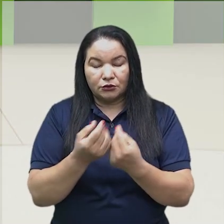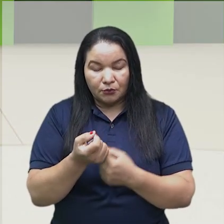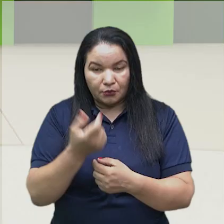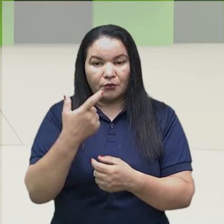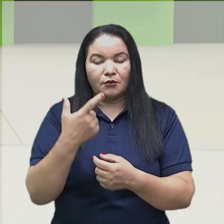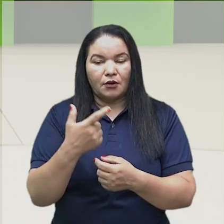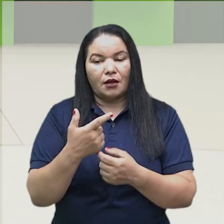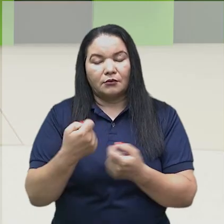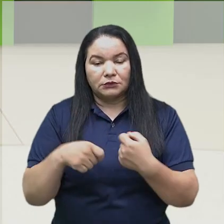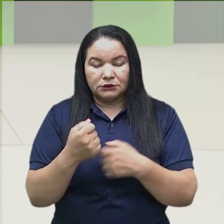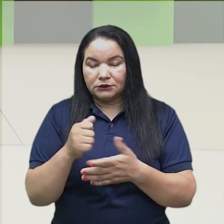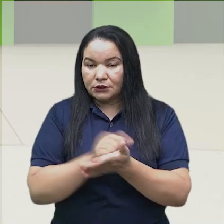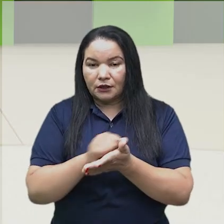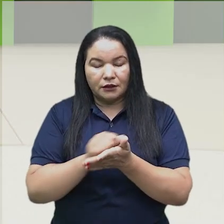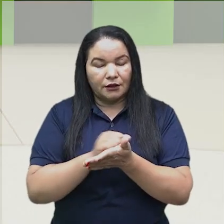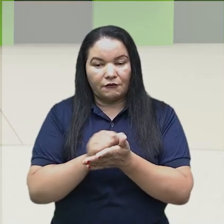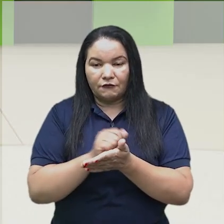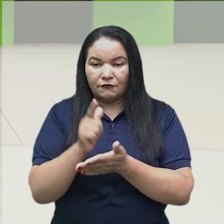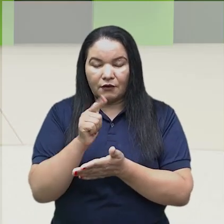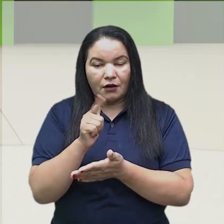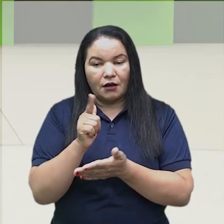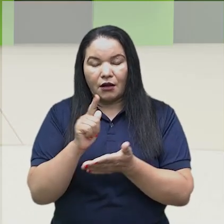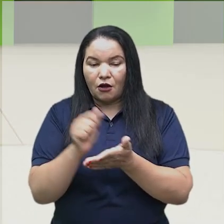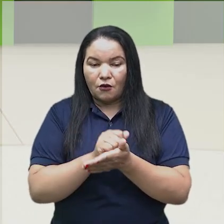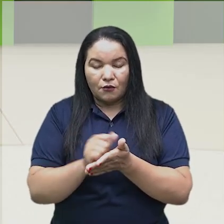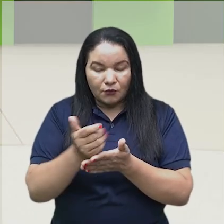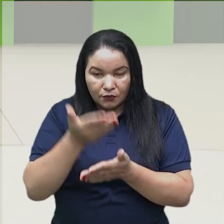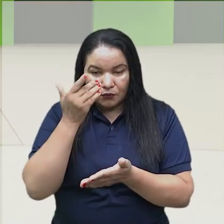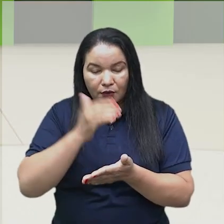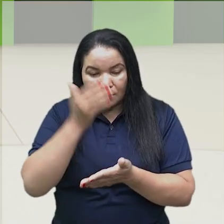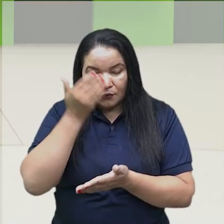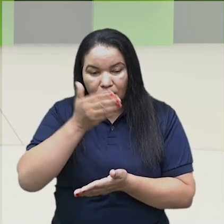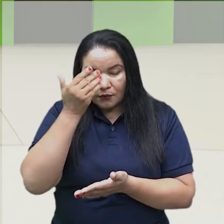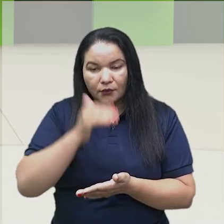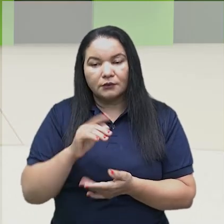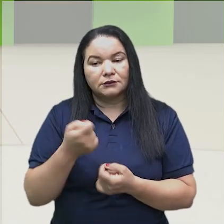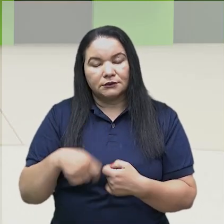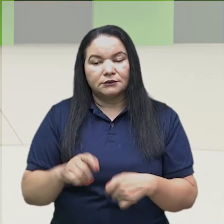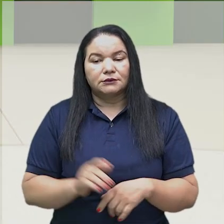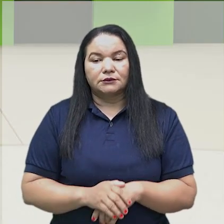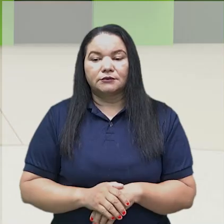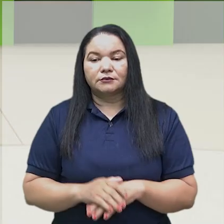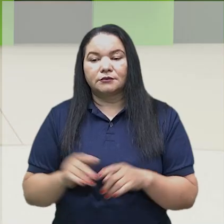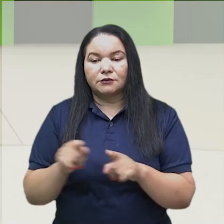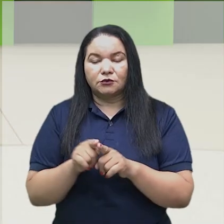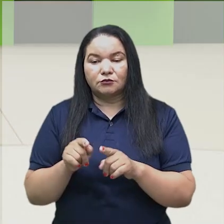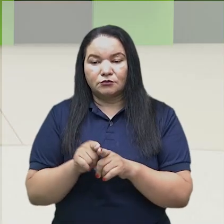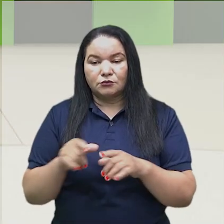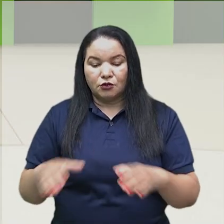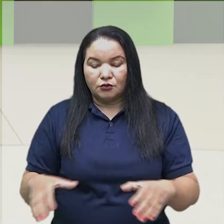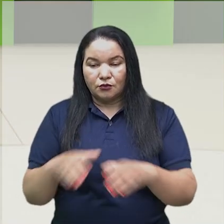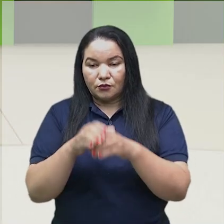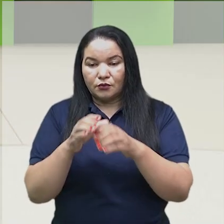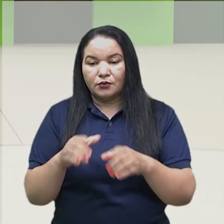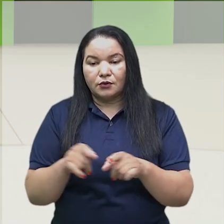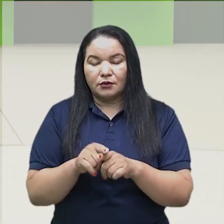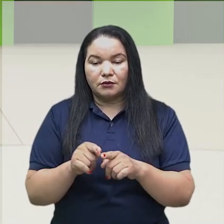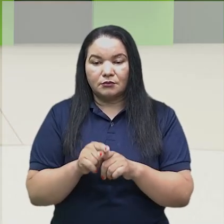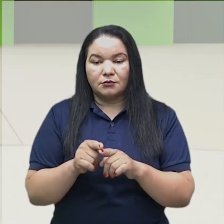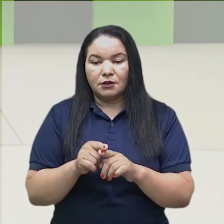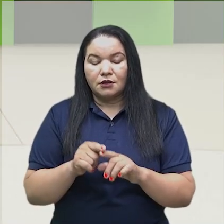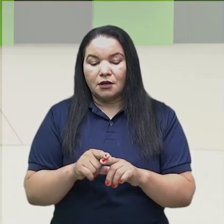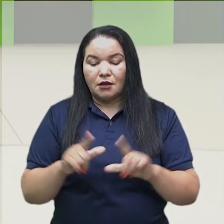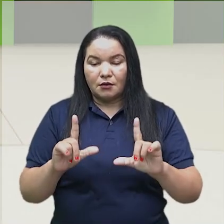algum material, né, a pessoa entra direto na água, né, no chuveiro. O cone, a placa de proteção,